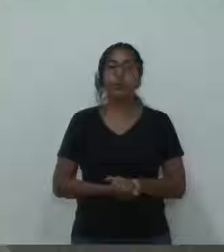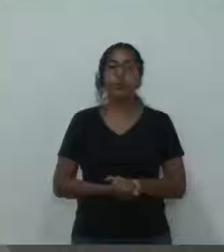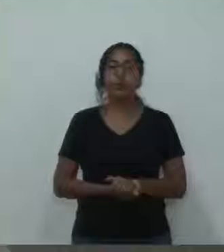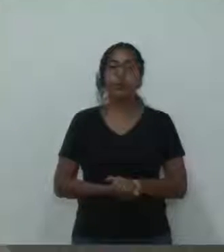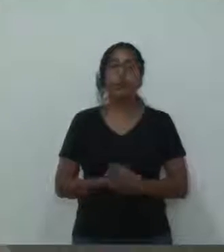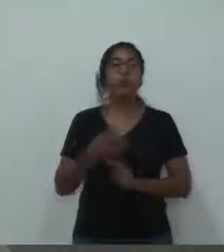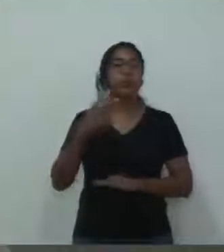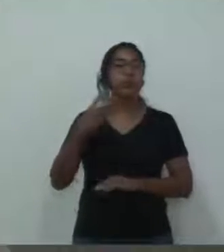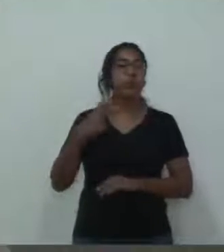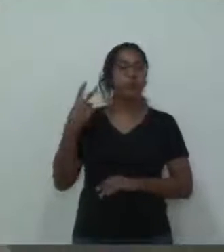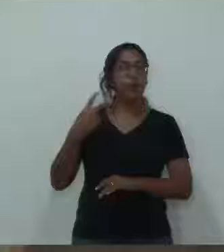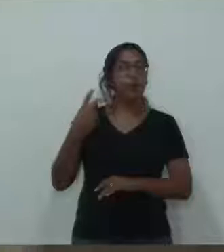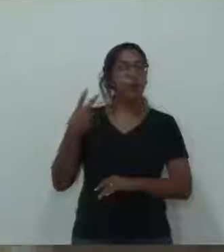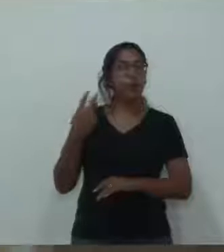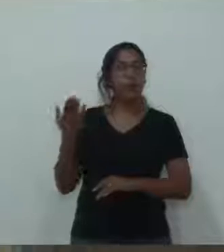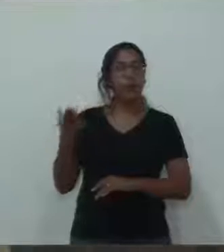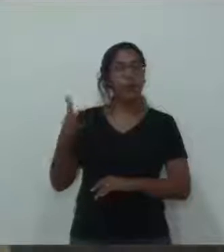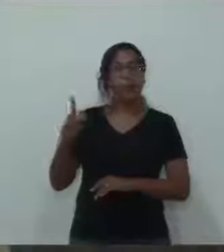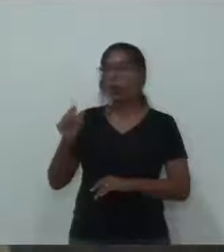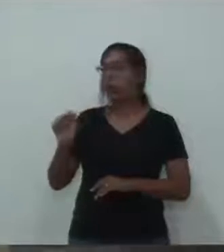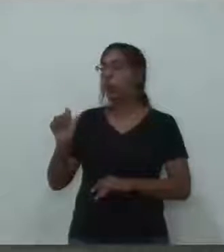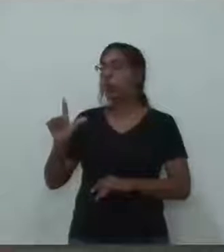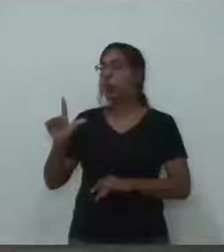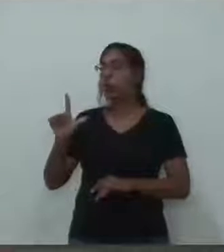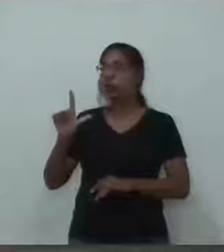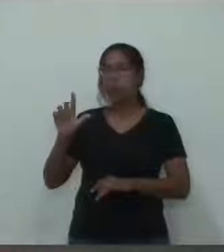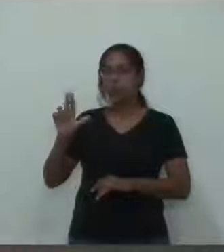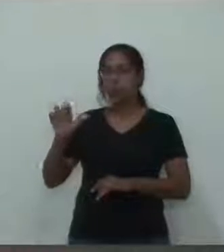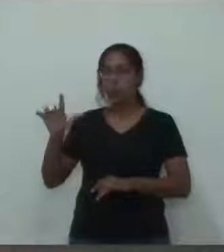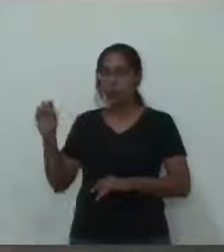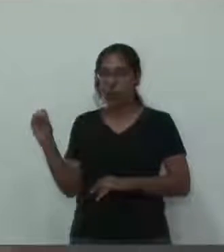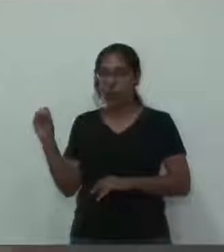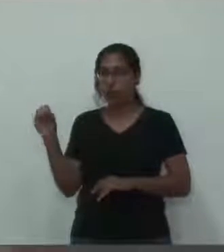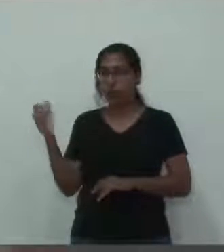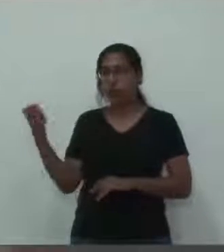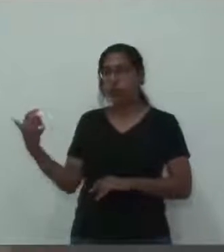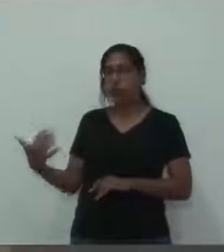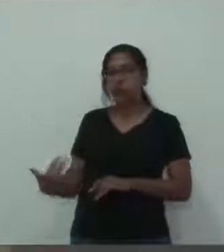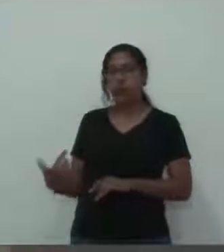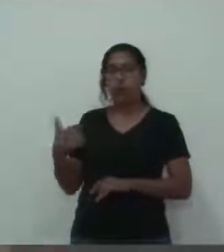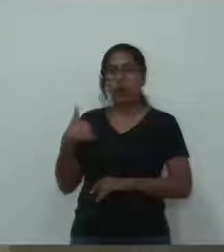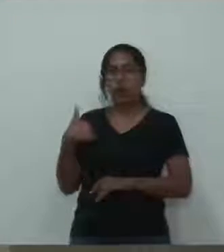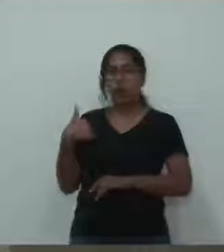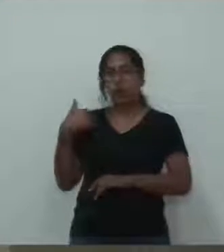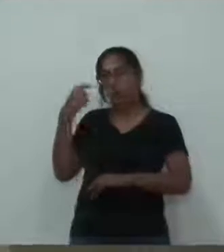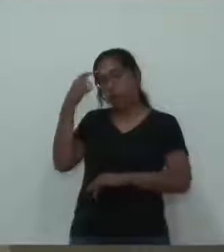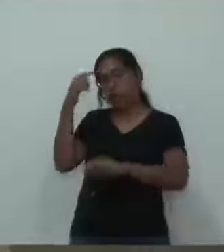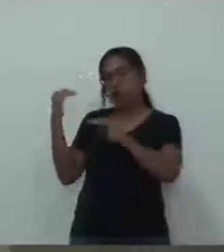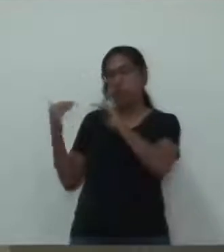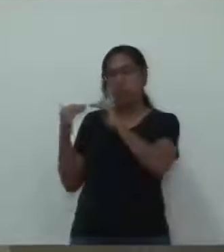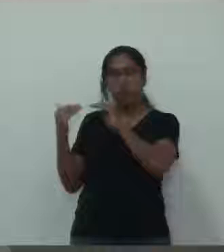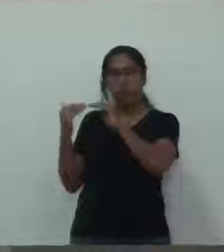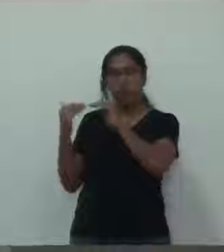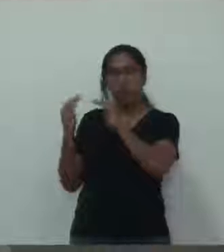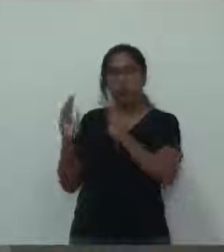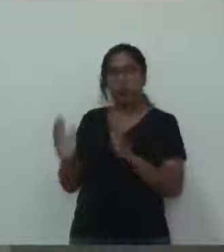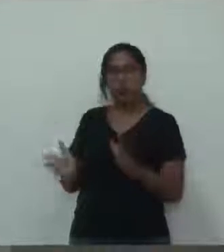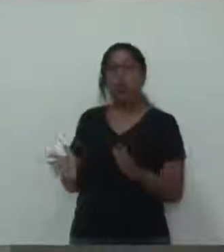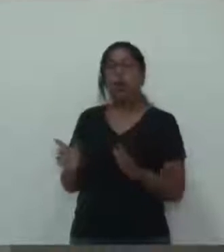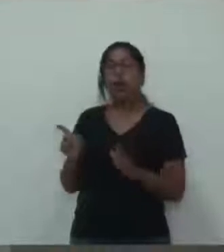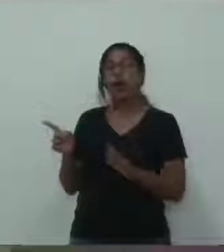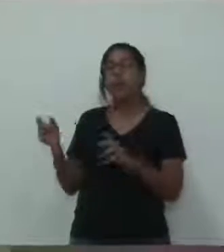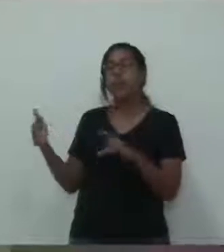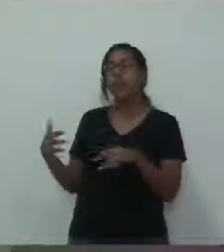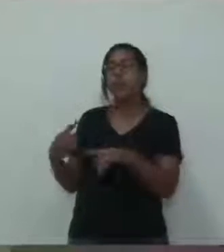O vereador Paulinho Palmeira já deu uma explicação que eu creio que clara do porquê do encaminhamento